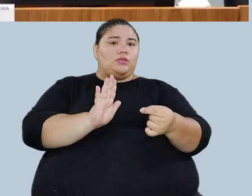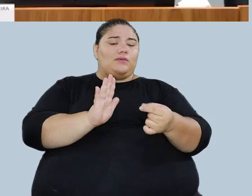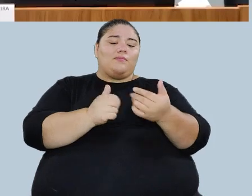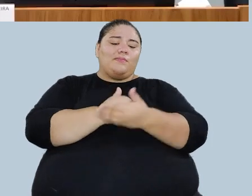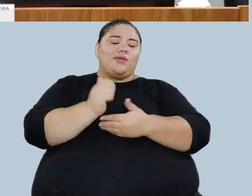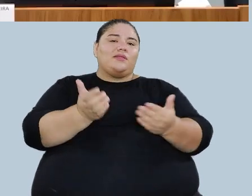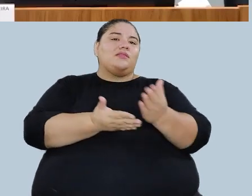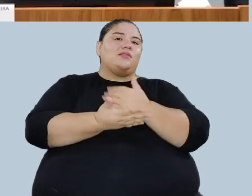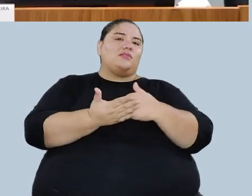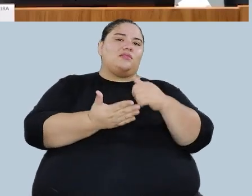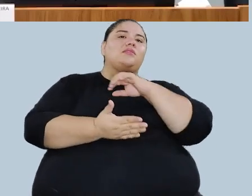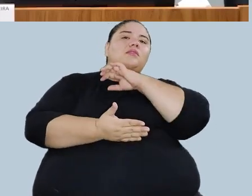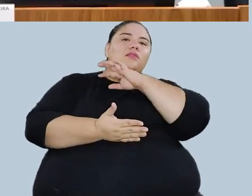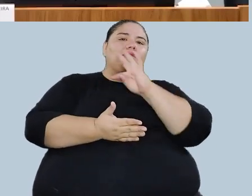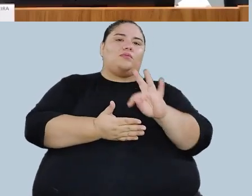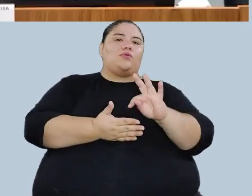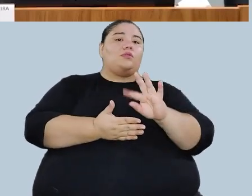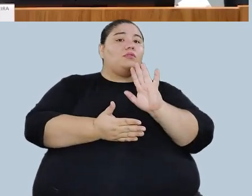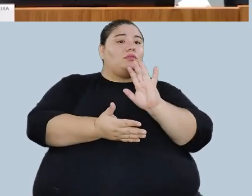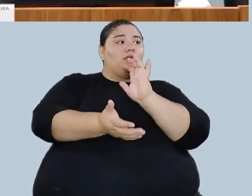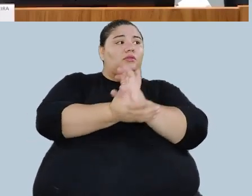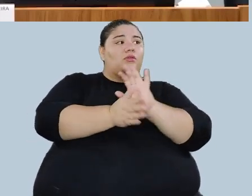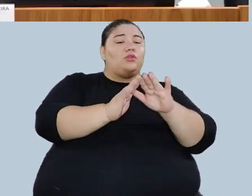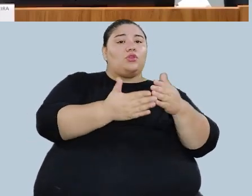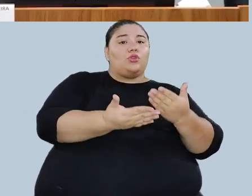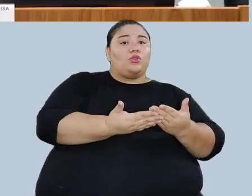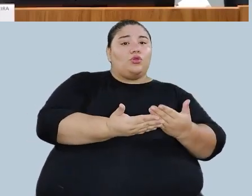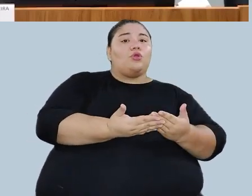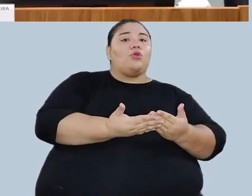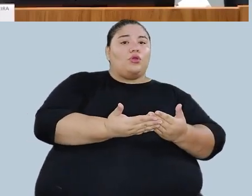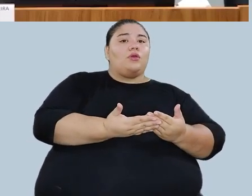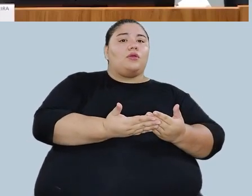tributos. Essas escolhas têm que ser baseadas em mercado, têm que ser baseadas nas escolhas